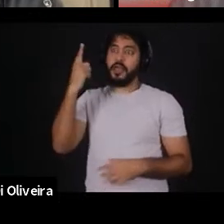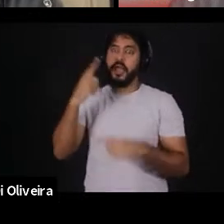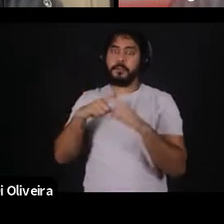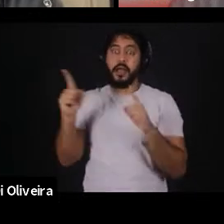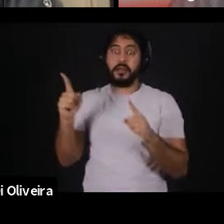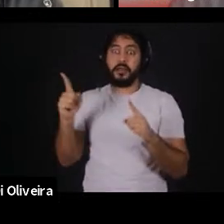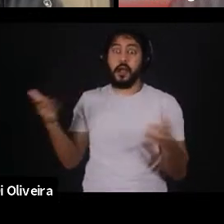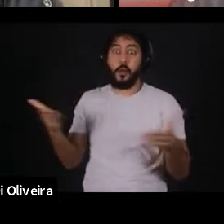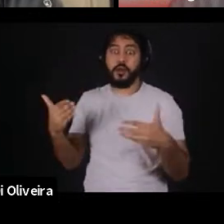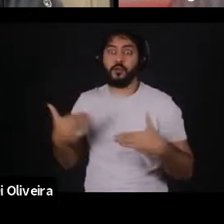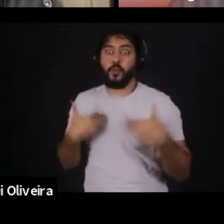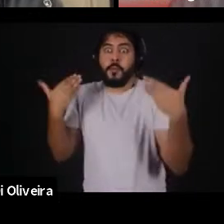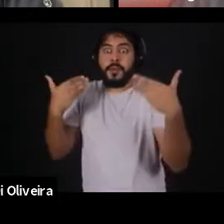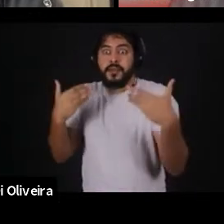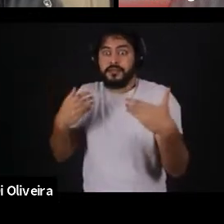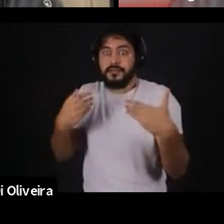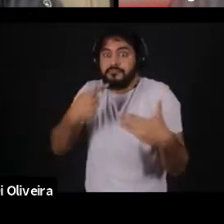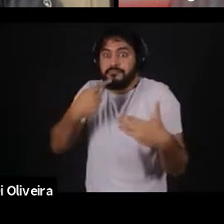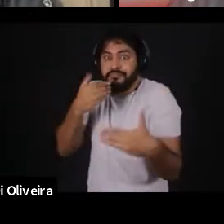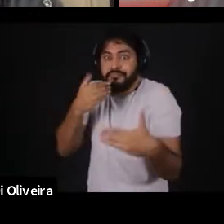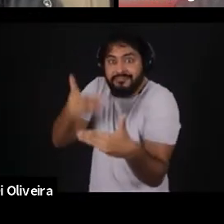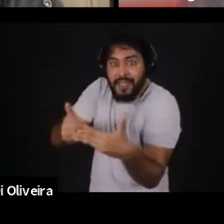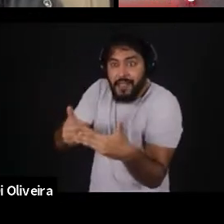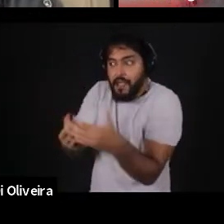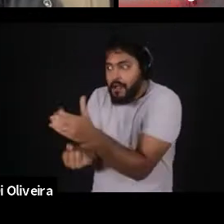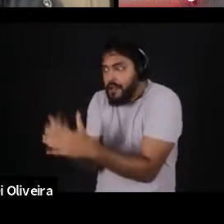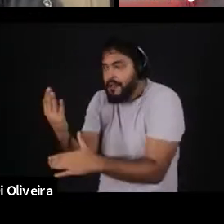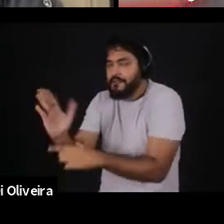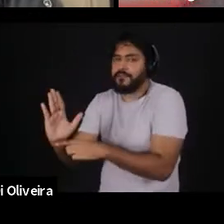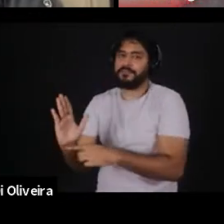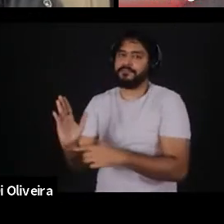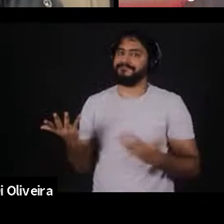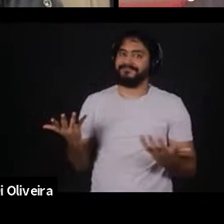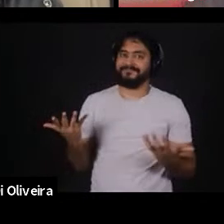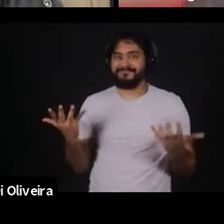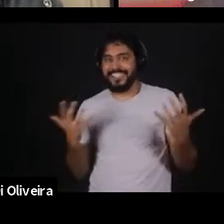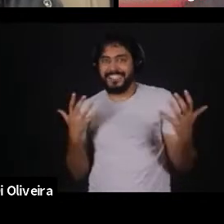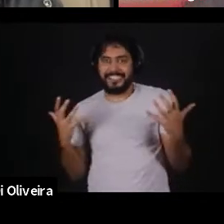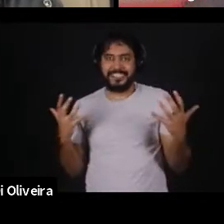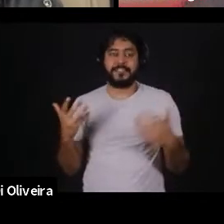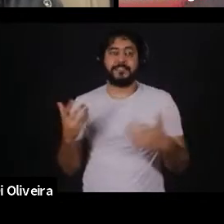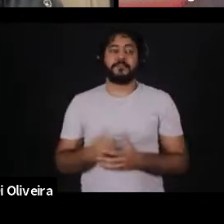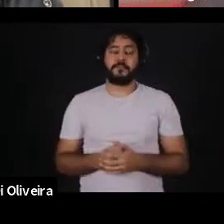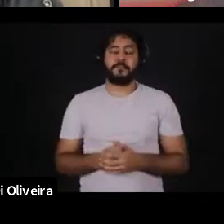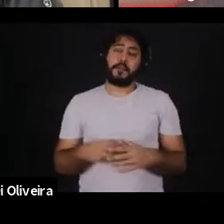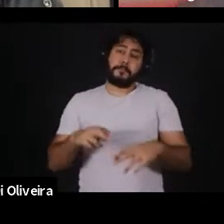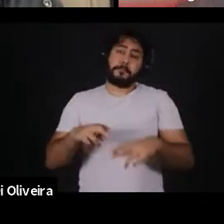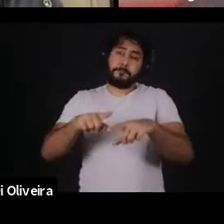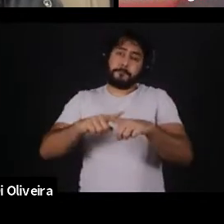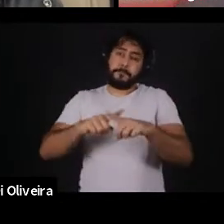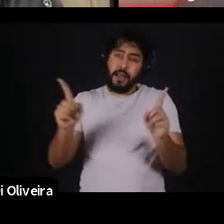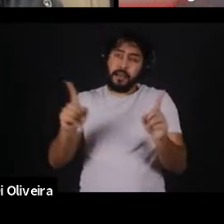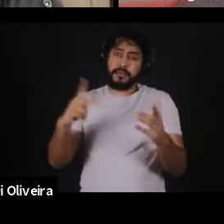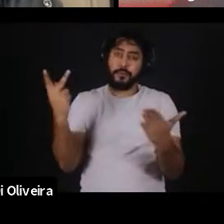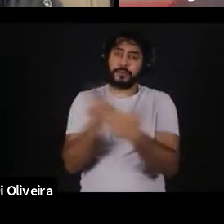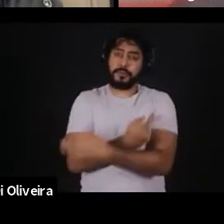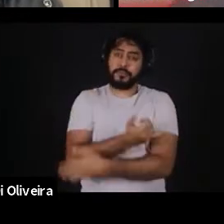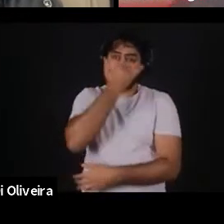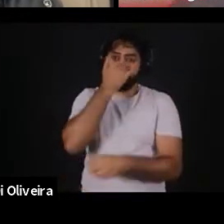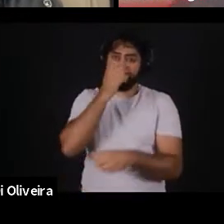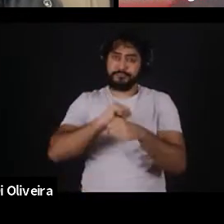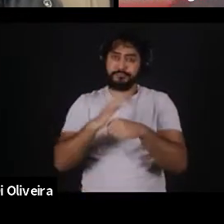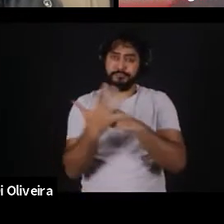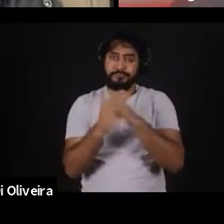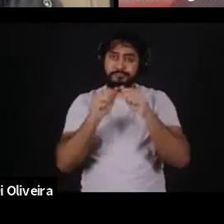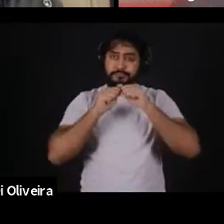Que seria para já. Eu acho que devido à pandemia acabou acontecendo essa oportunidade,